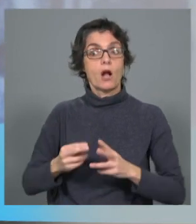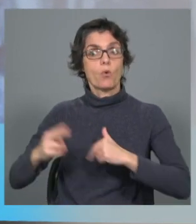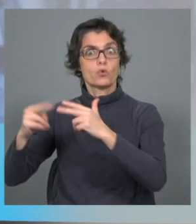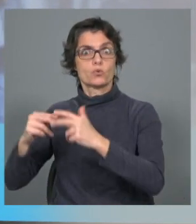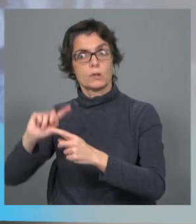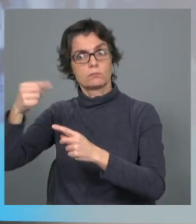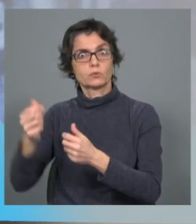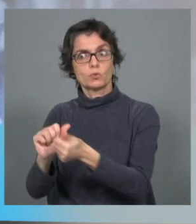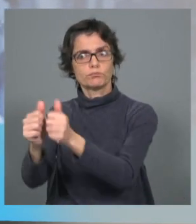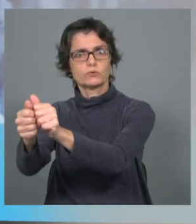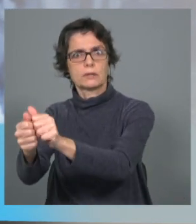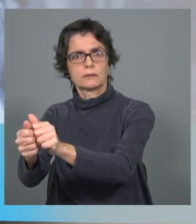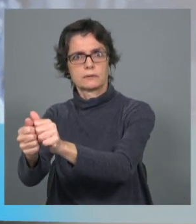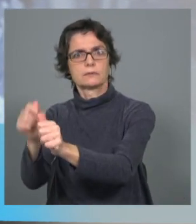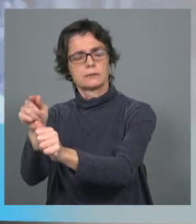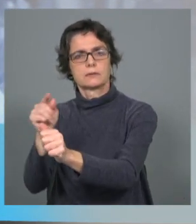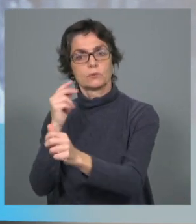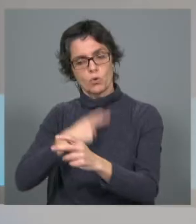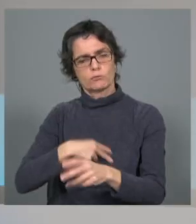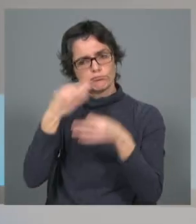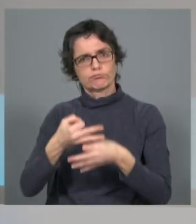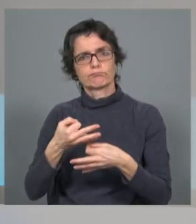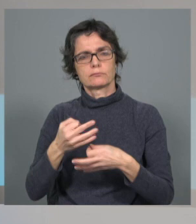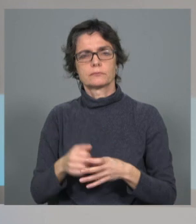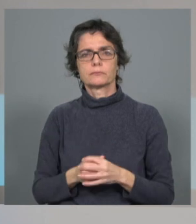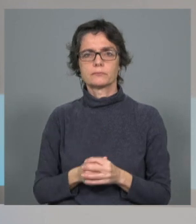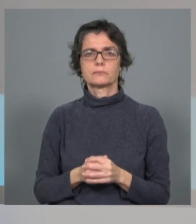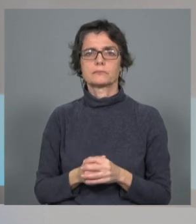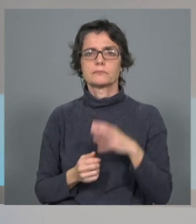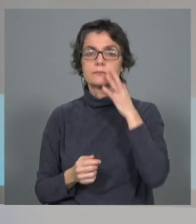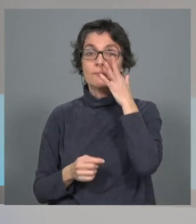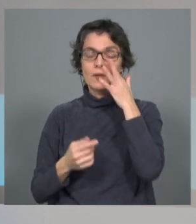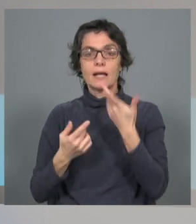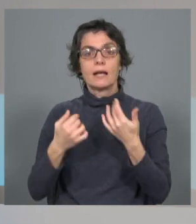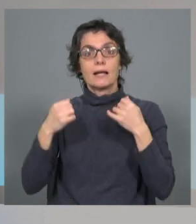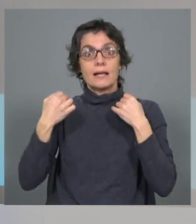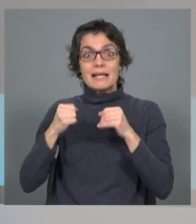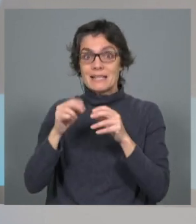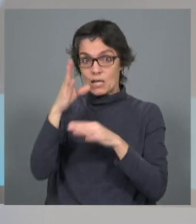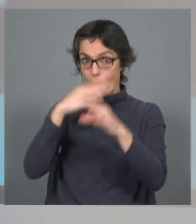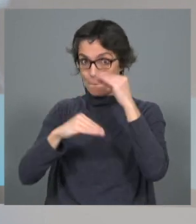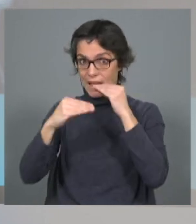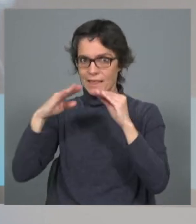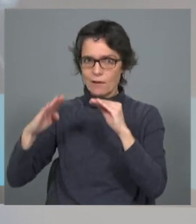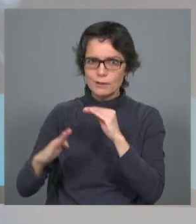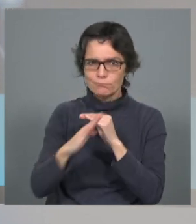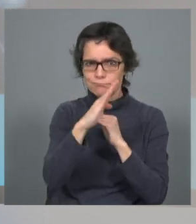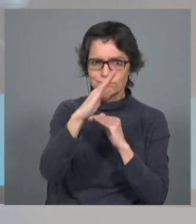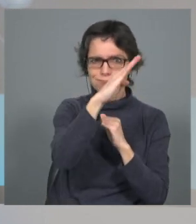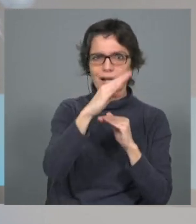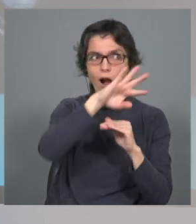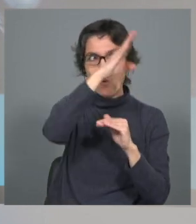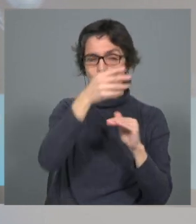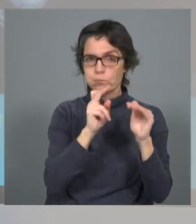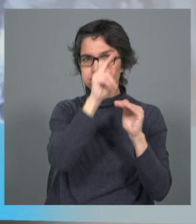ousar construir um mundo diferente. Sendo necessário sempre esse exercício de subir ao monte. Sim. E depois não ficar lá. Sendo e até para quem... necessário esse exercício